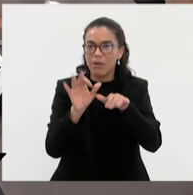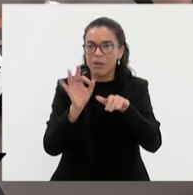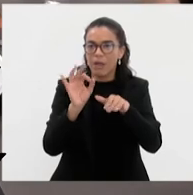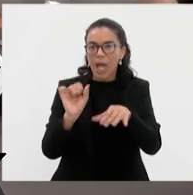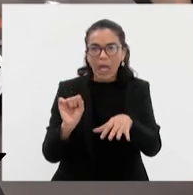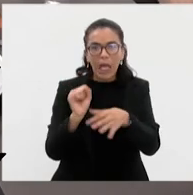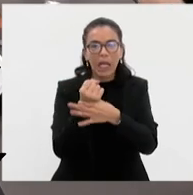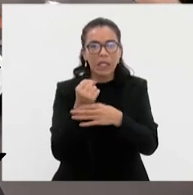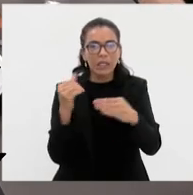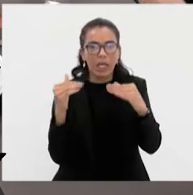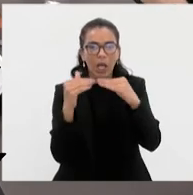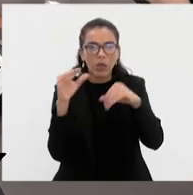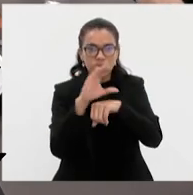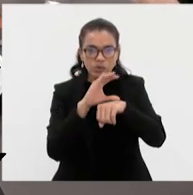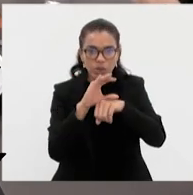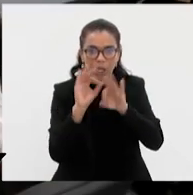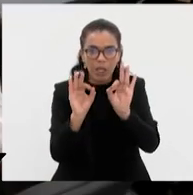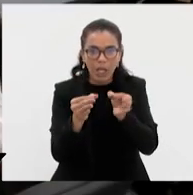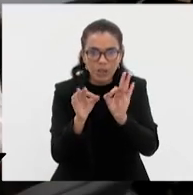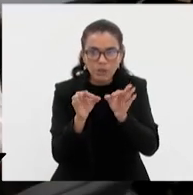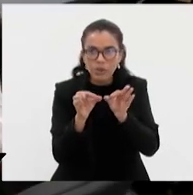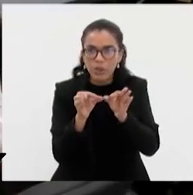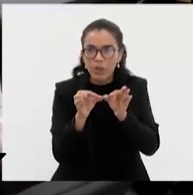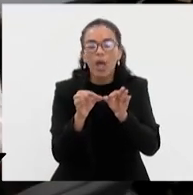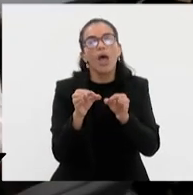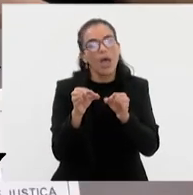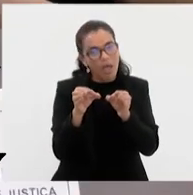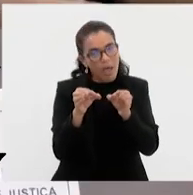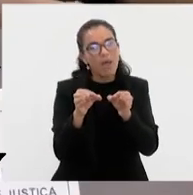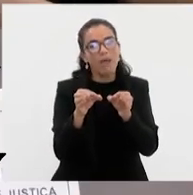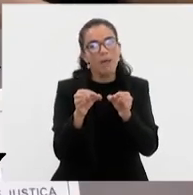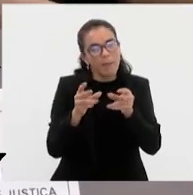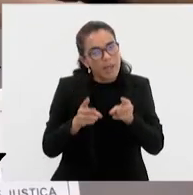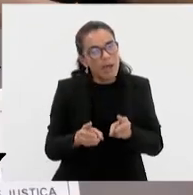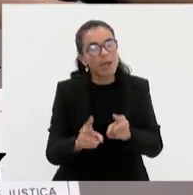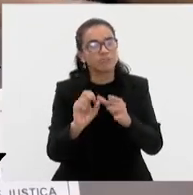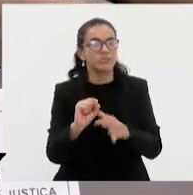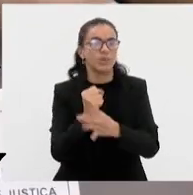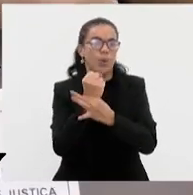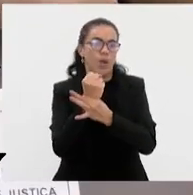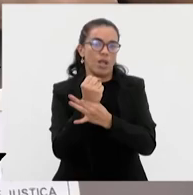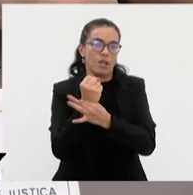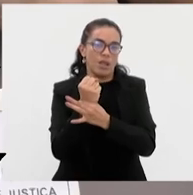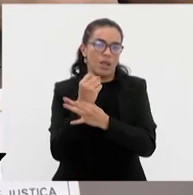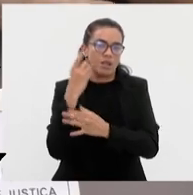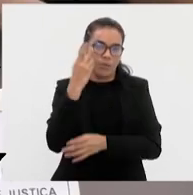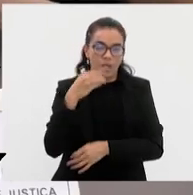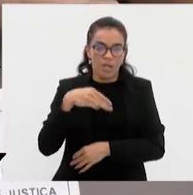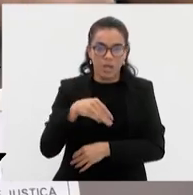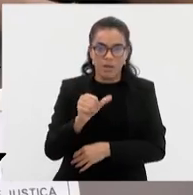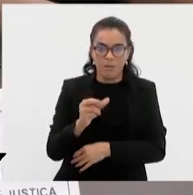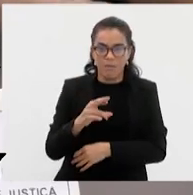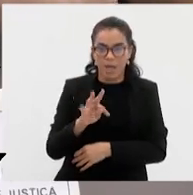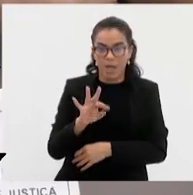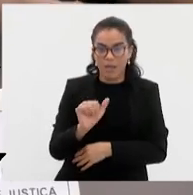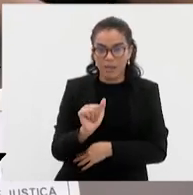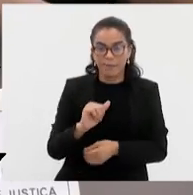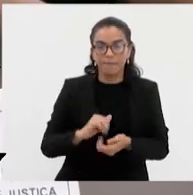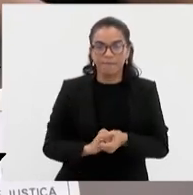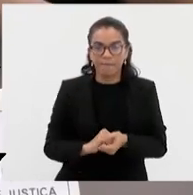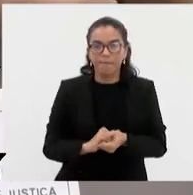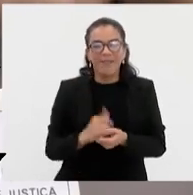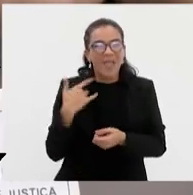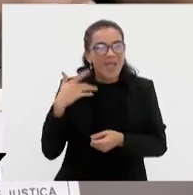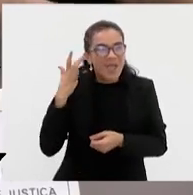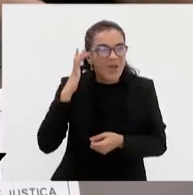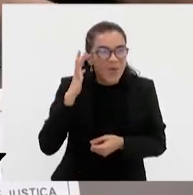essa constitucionalidade. É isso. Garantir a constitucionalidade para seguir. Dá mais segurança à deputada Marta. Eu acho, e rapidamente,